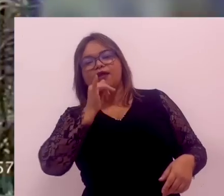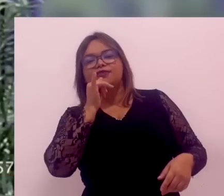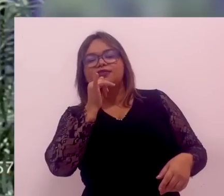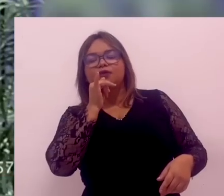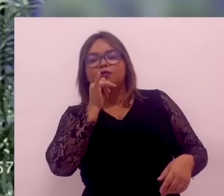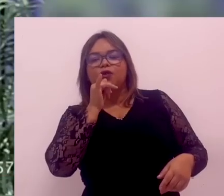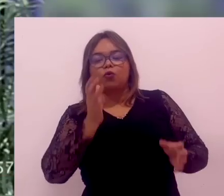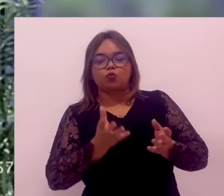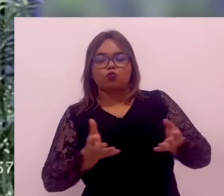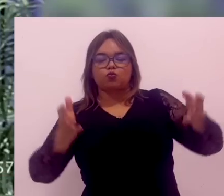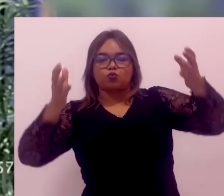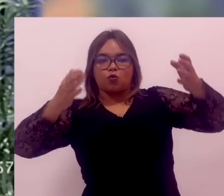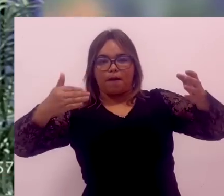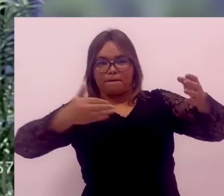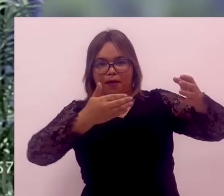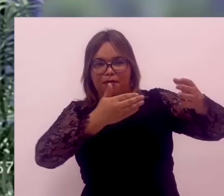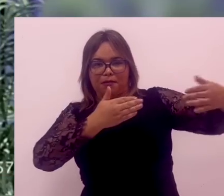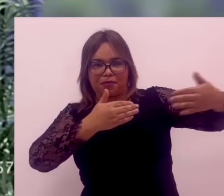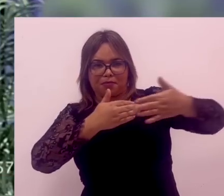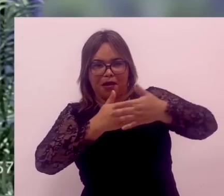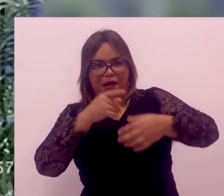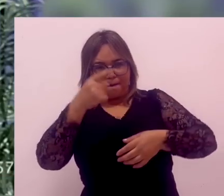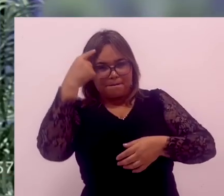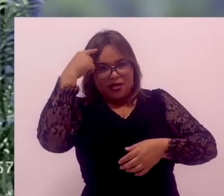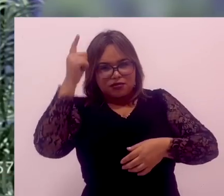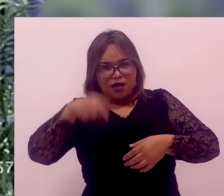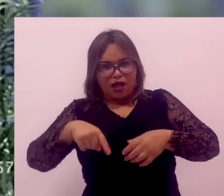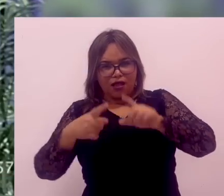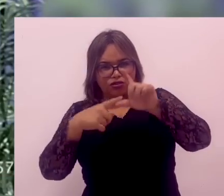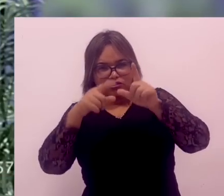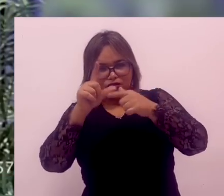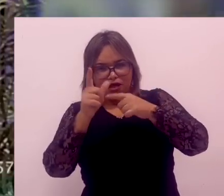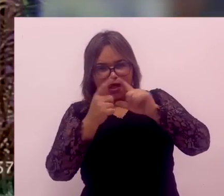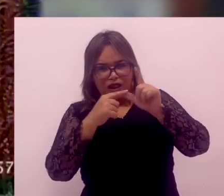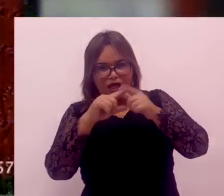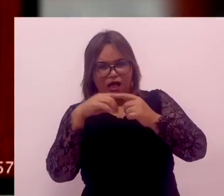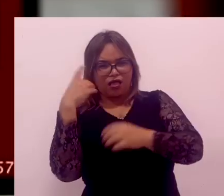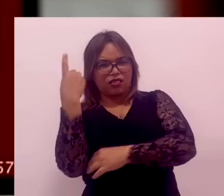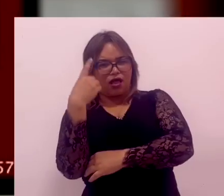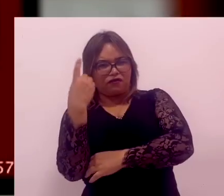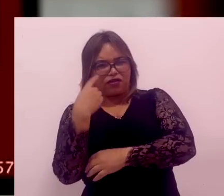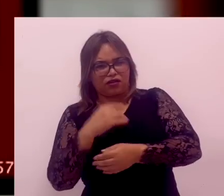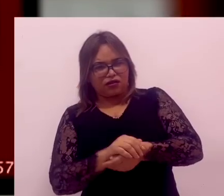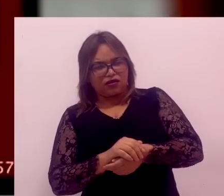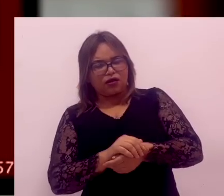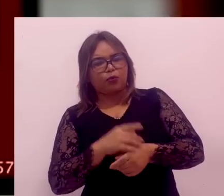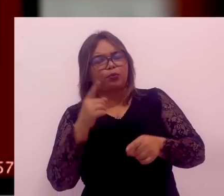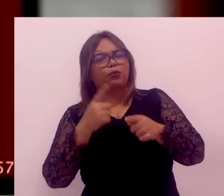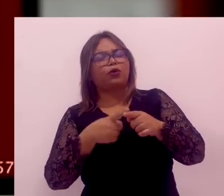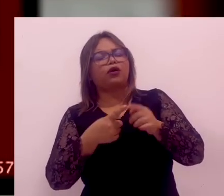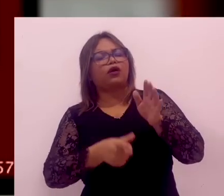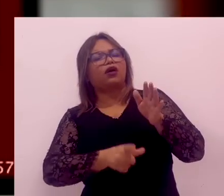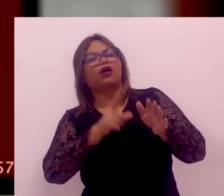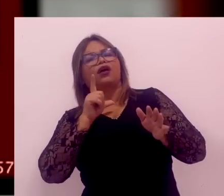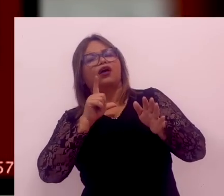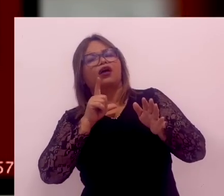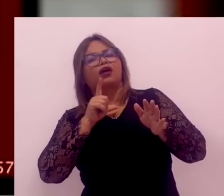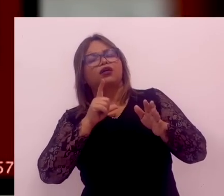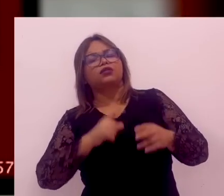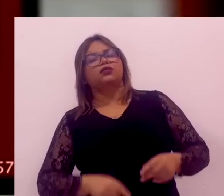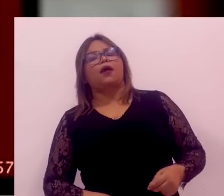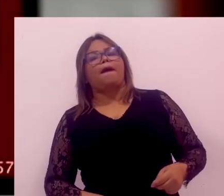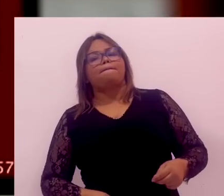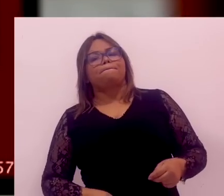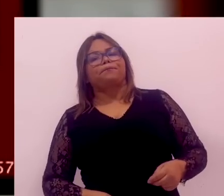Davi, então pergunte a si mesmo por que antes da maçonaria essa não era a estrela de Davi. E esses símbolos aqui,